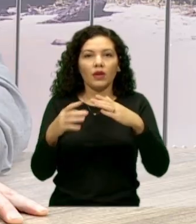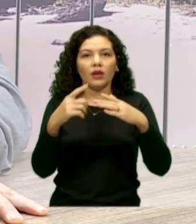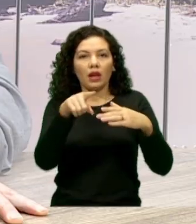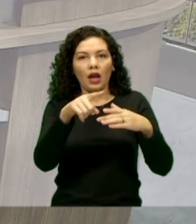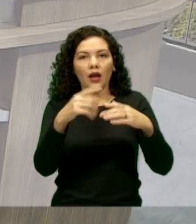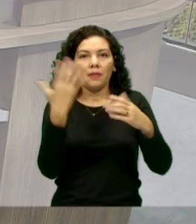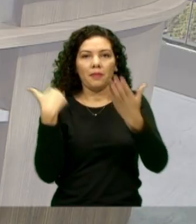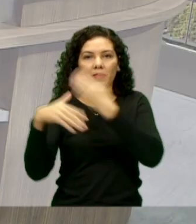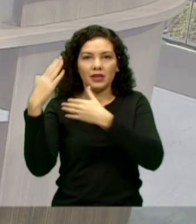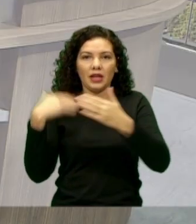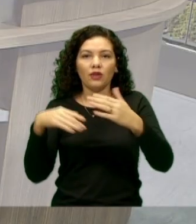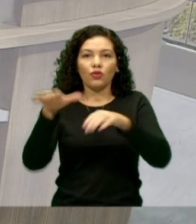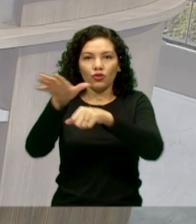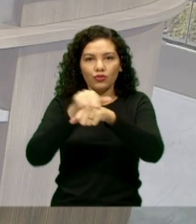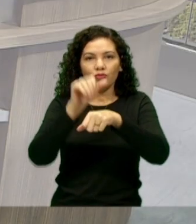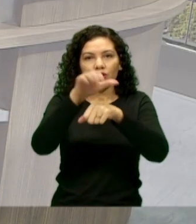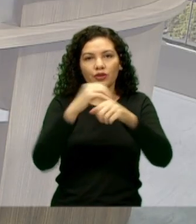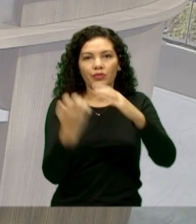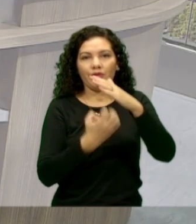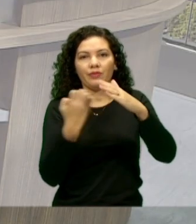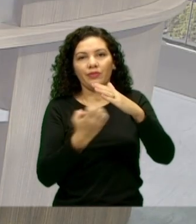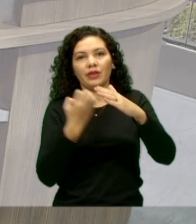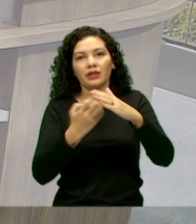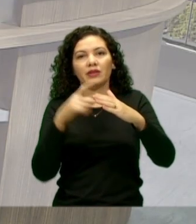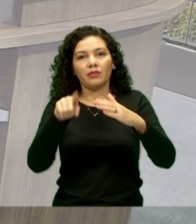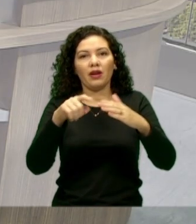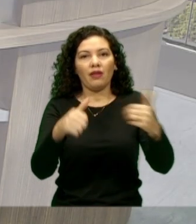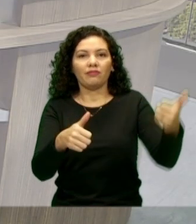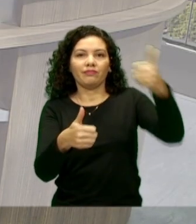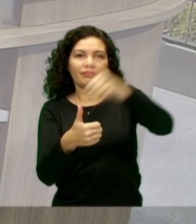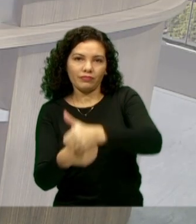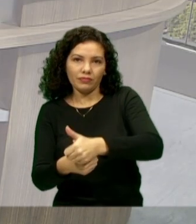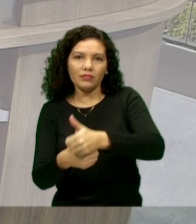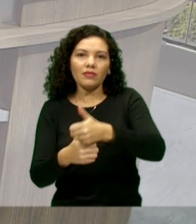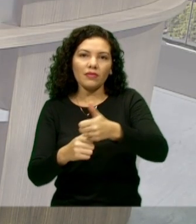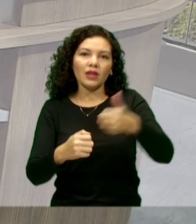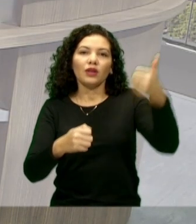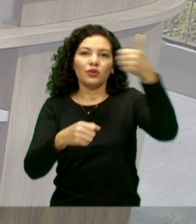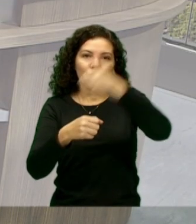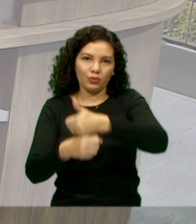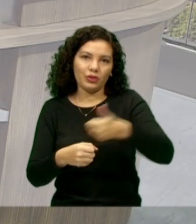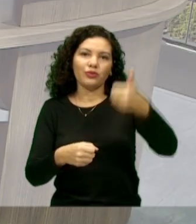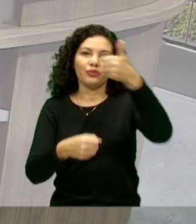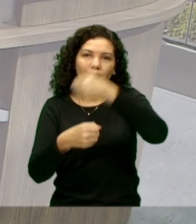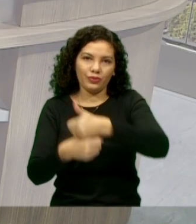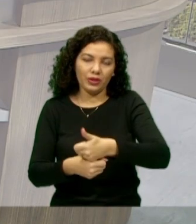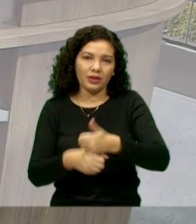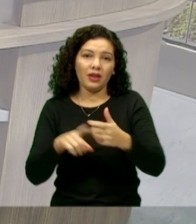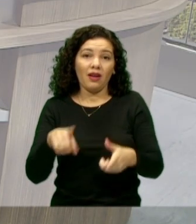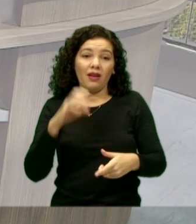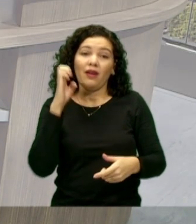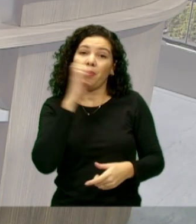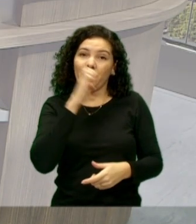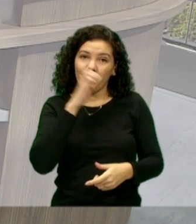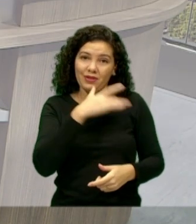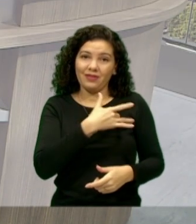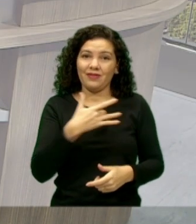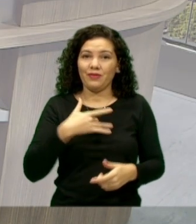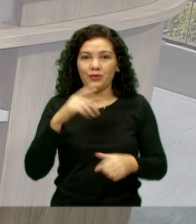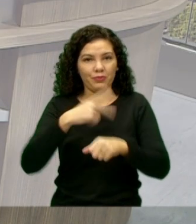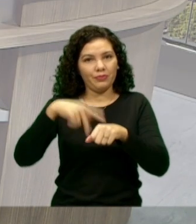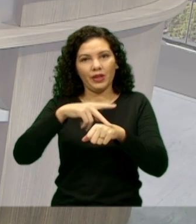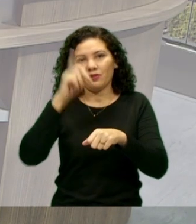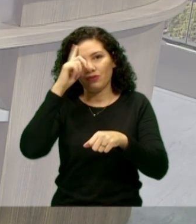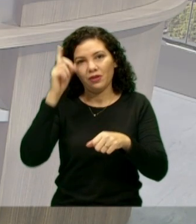obra para cumprir essas ausências. Mas era uma emergência de saúde, ninguém no país sabia como é que ia